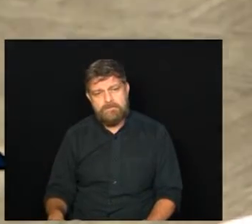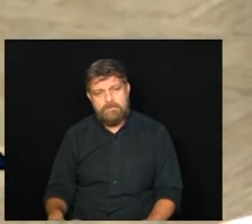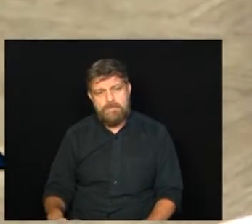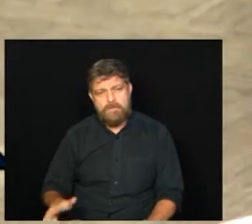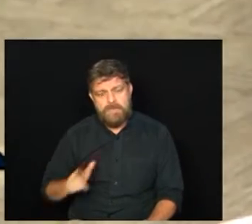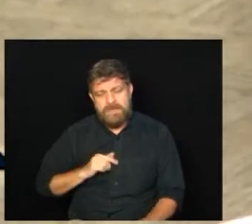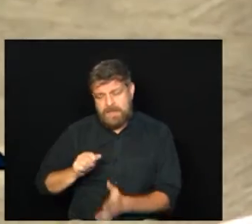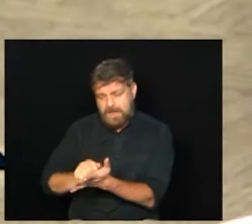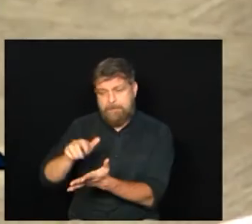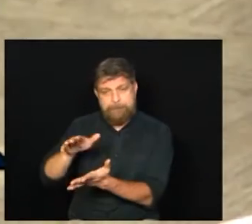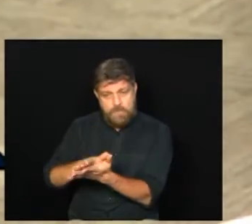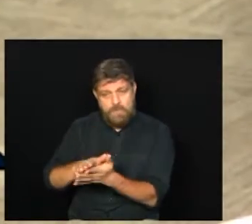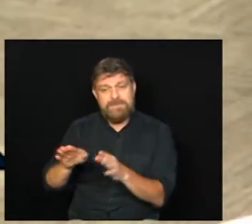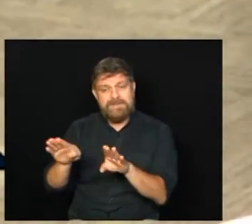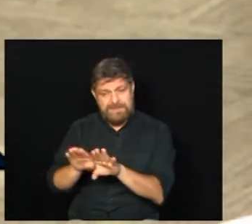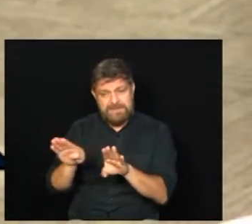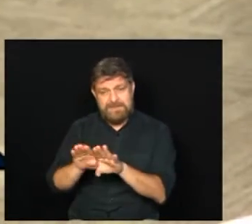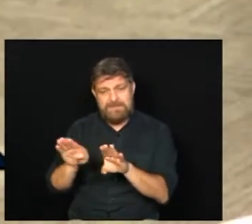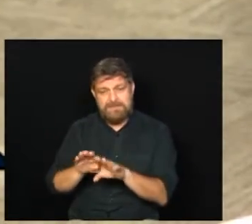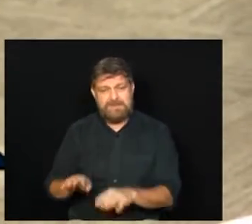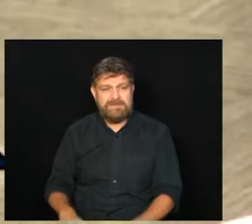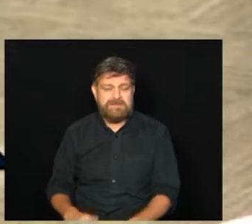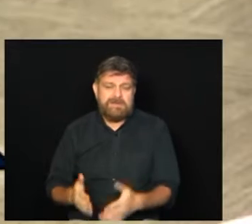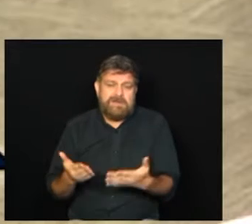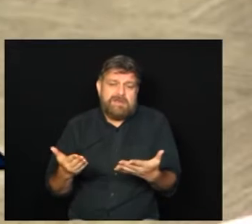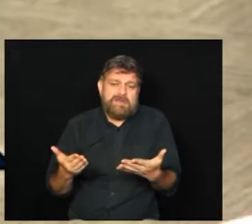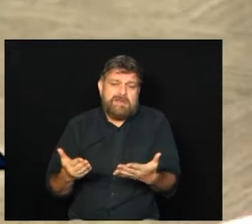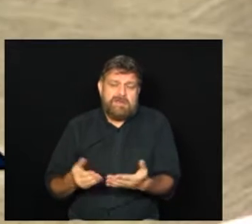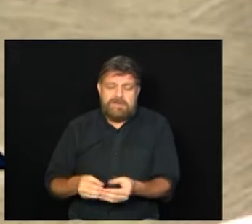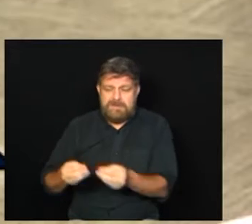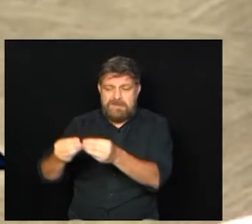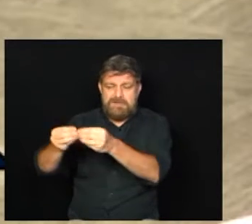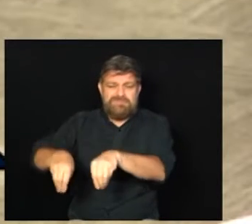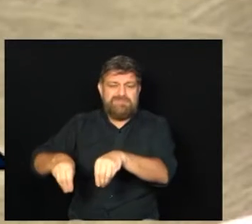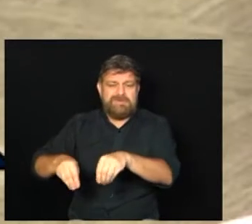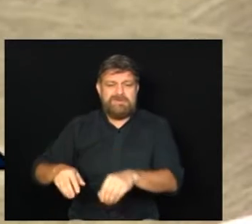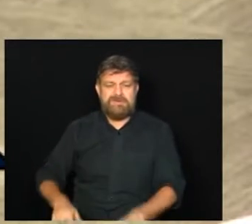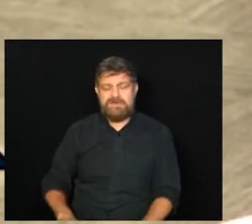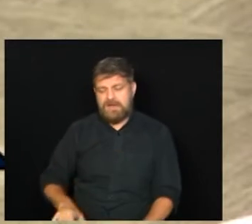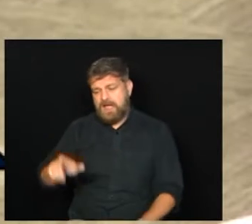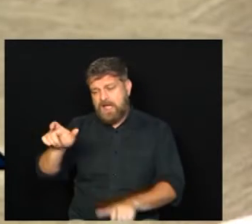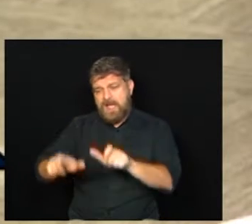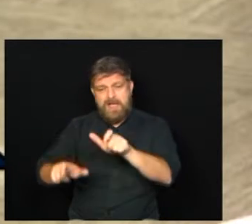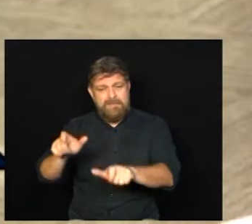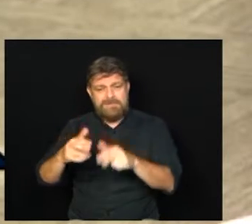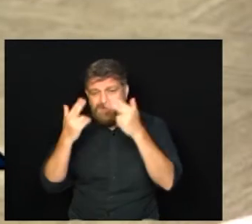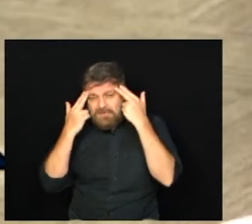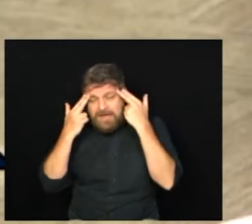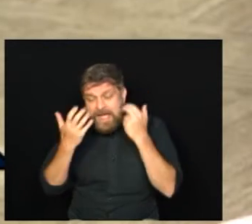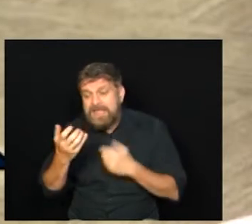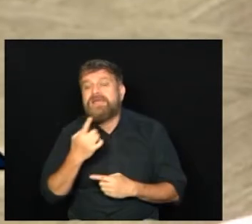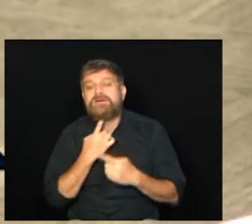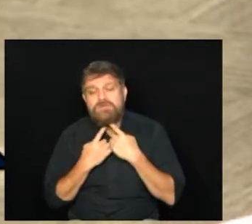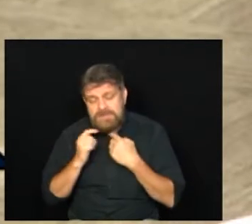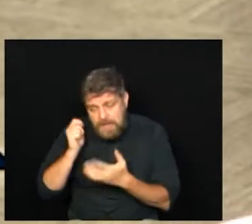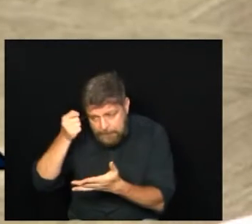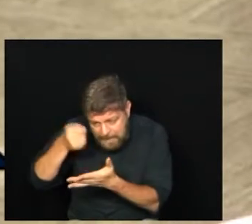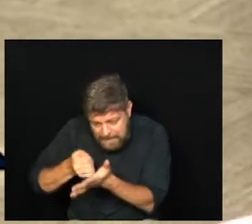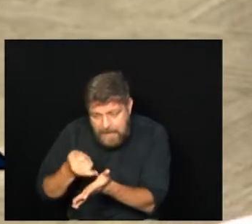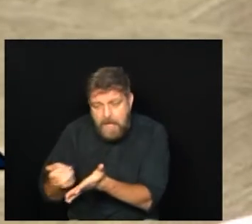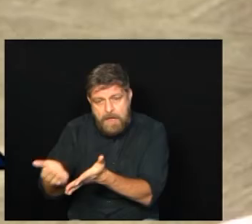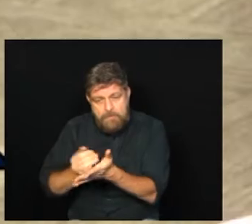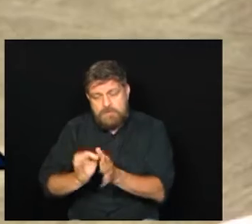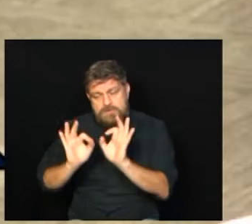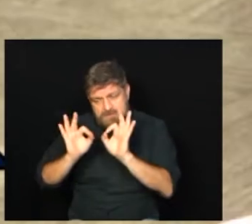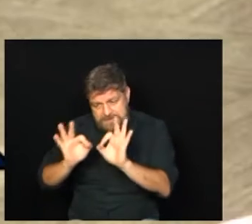algumas multas que foram aplicadas, e isso penaliza muito o cidadão comum, porque ele quer pagar os seus tributos, ele quer ter